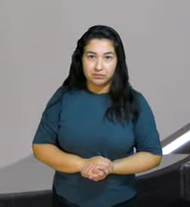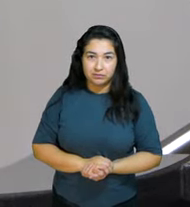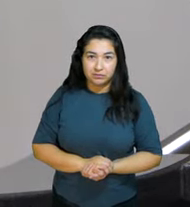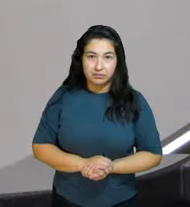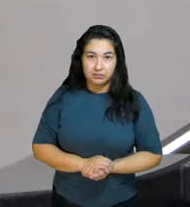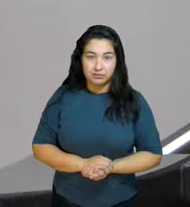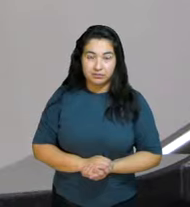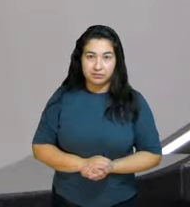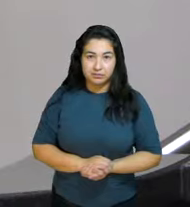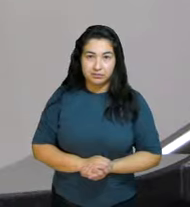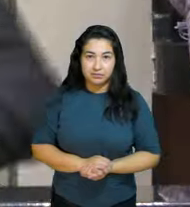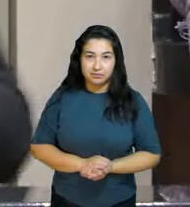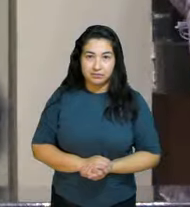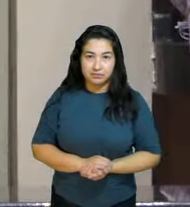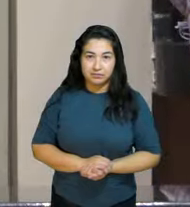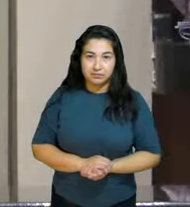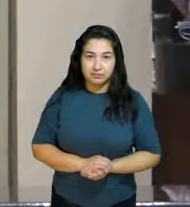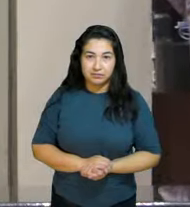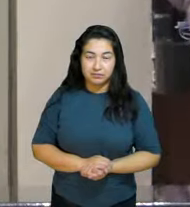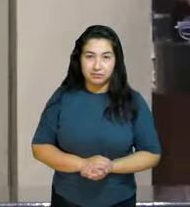Obrigado, Josiane.